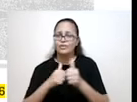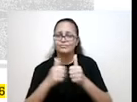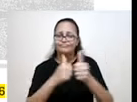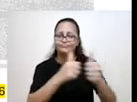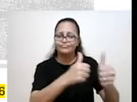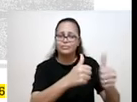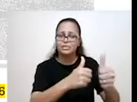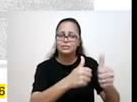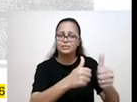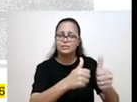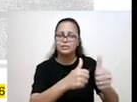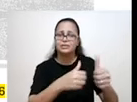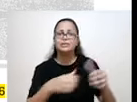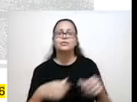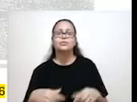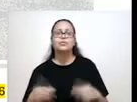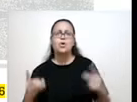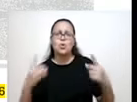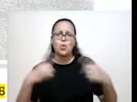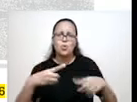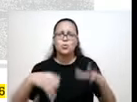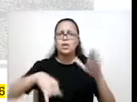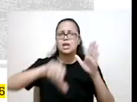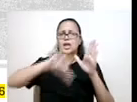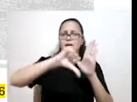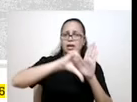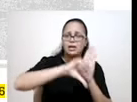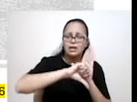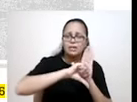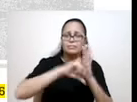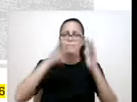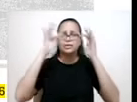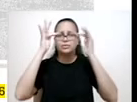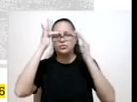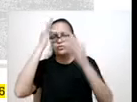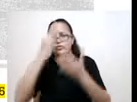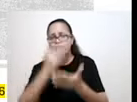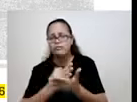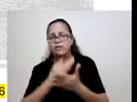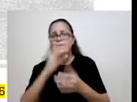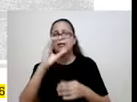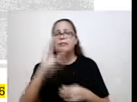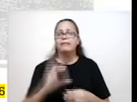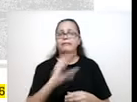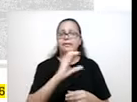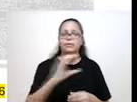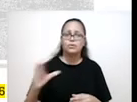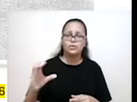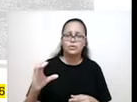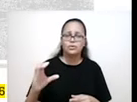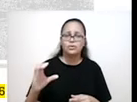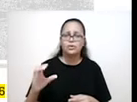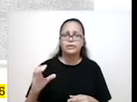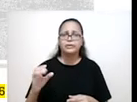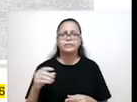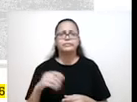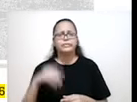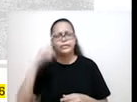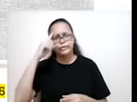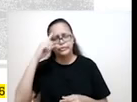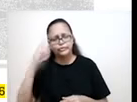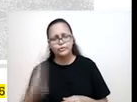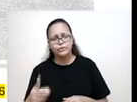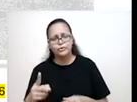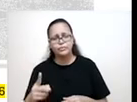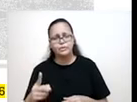de crimes contra a fé católica. E obrigado, né, este autor foi obrigado a negar suas ideias